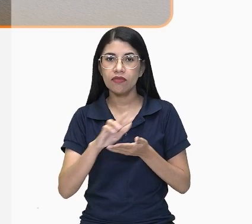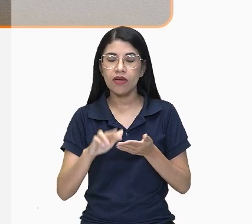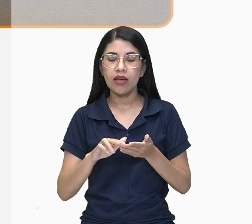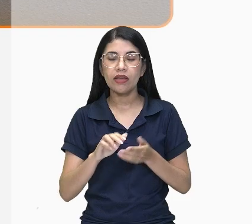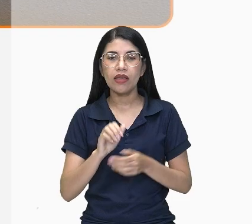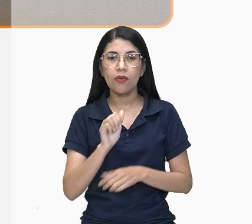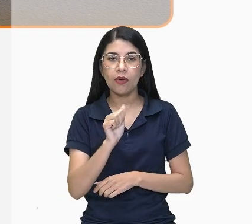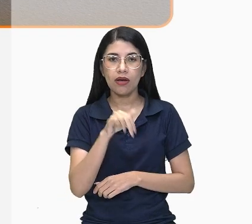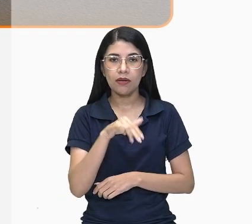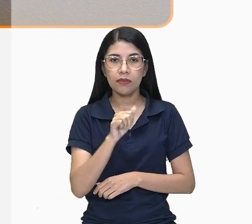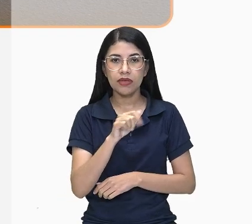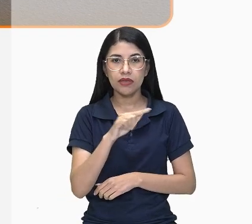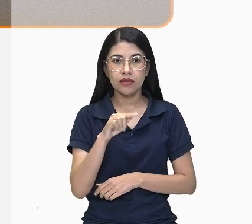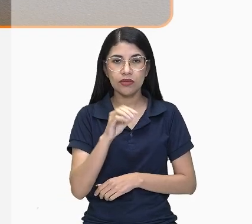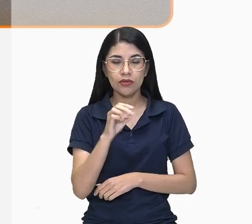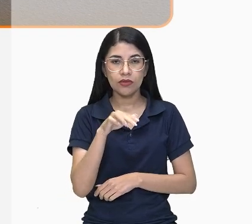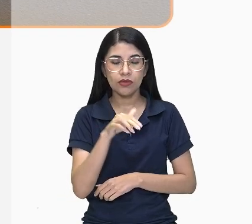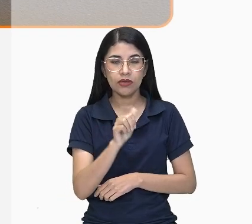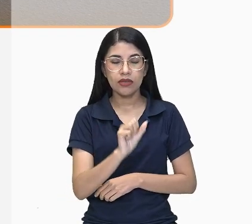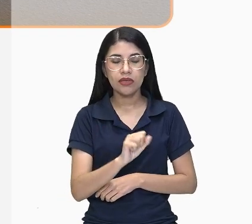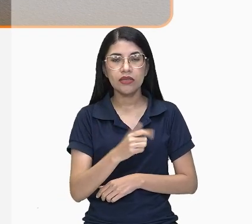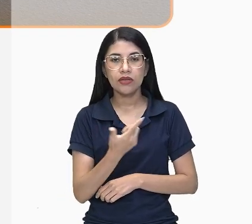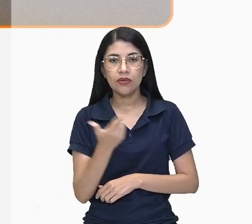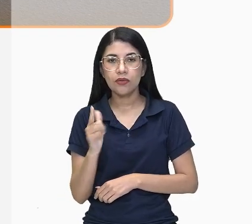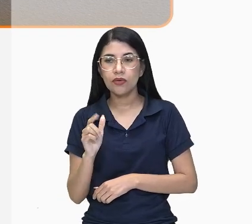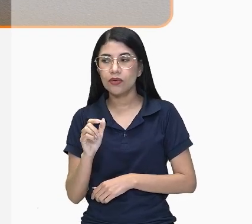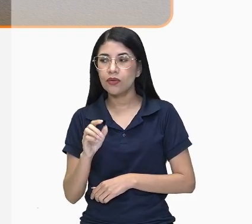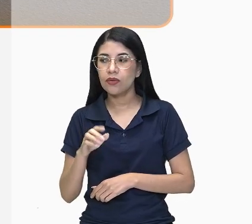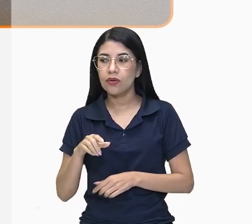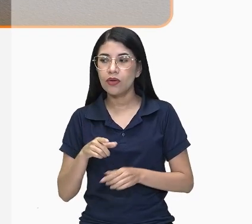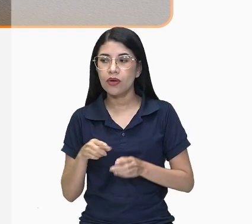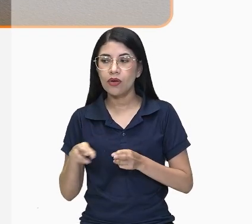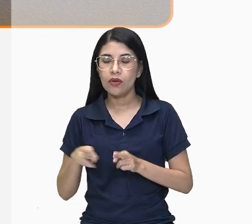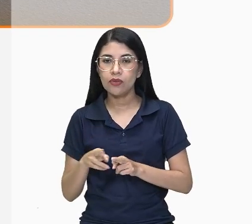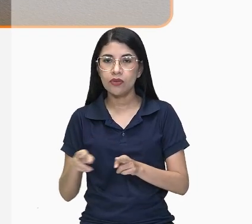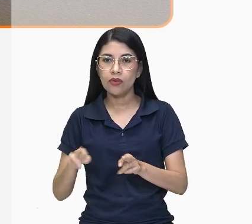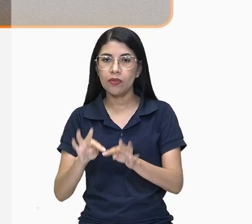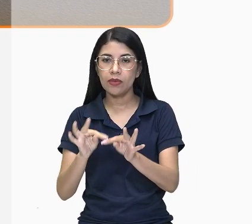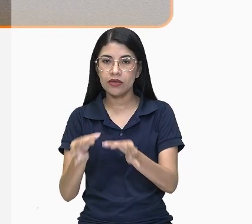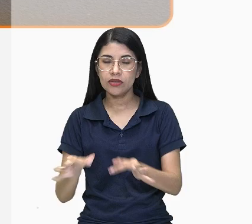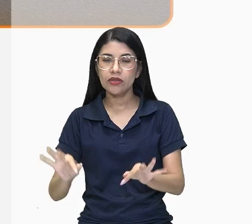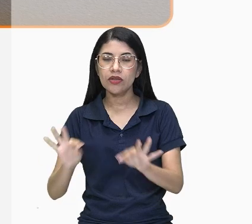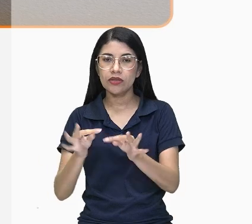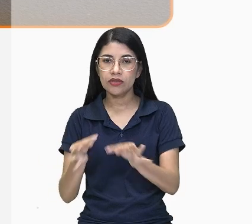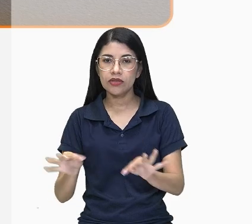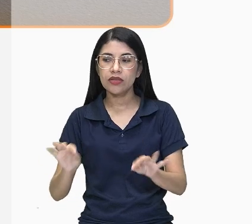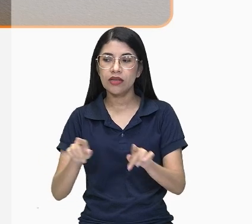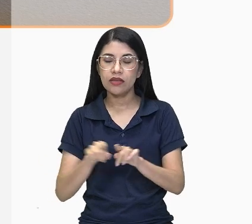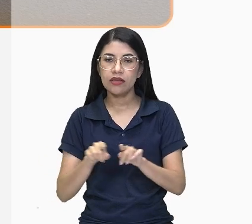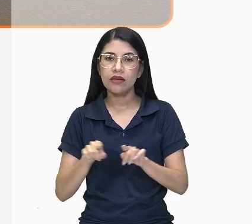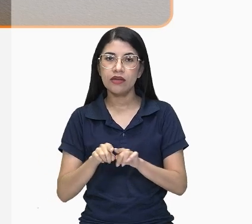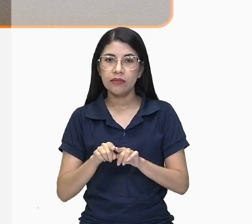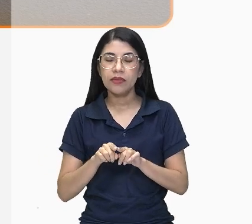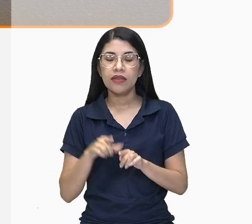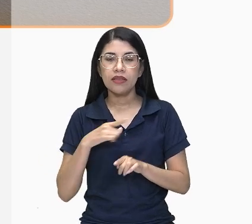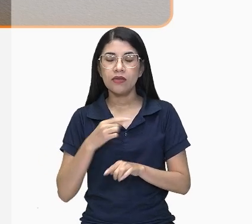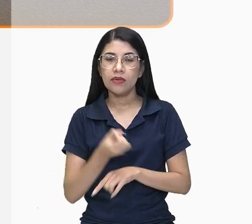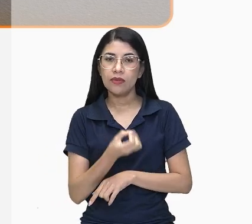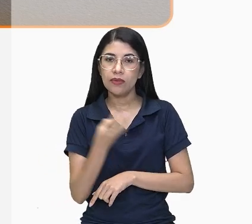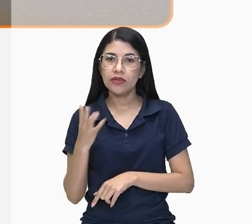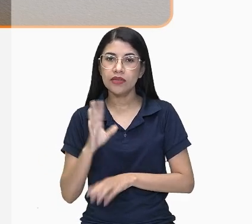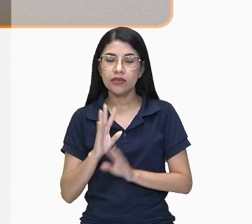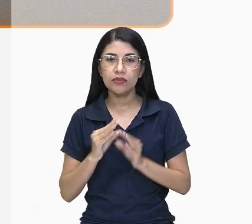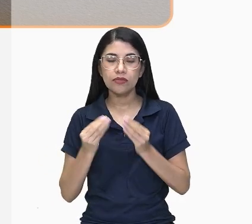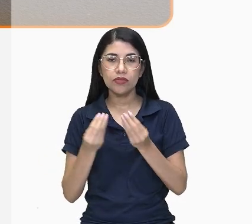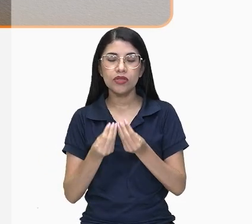é o rio Amazonas, e nós temos o rio Tapajós, que é um rio de água clara que carrega uma quantidade bem menor